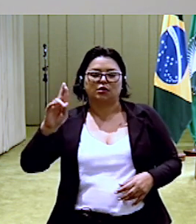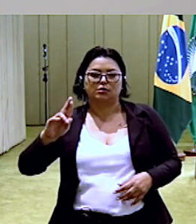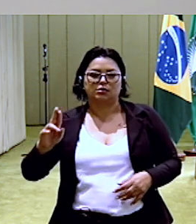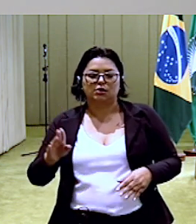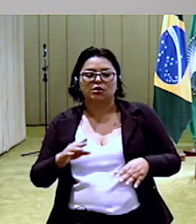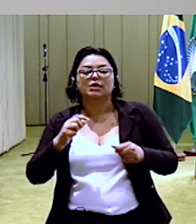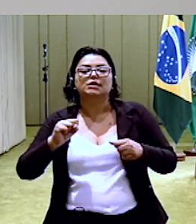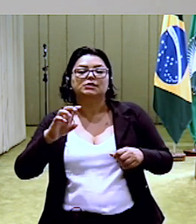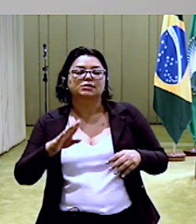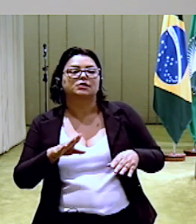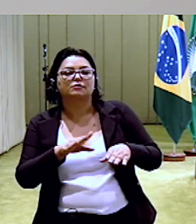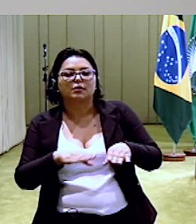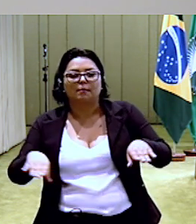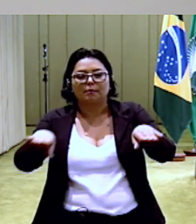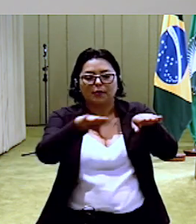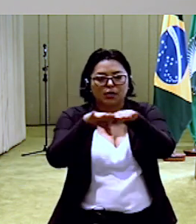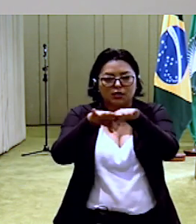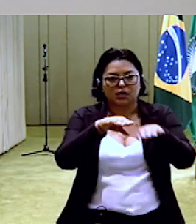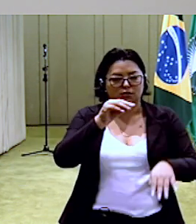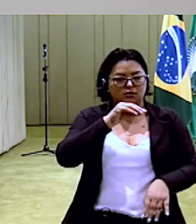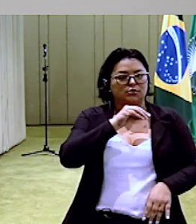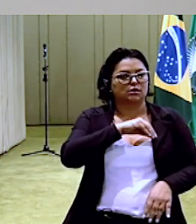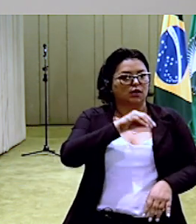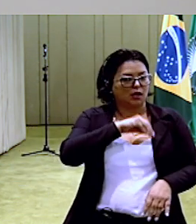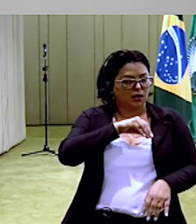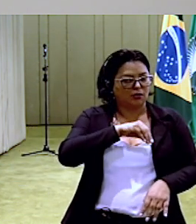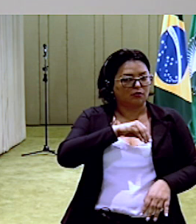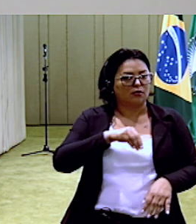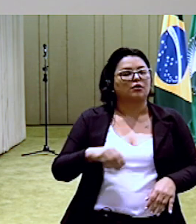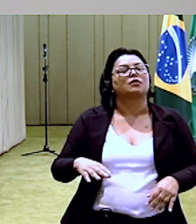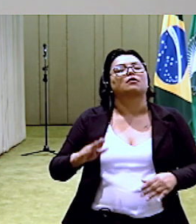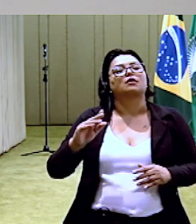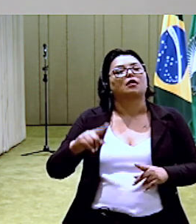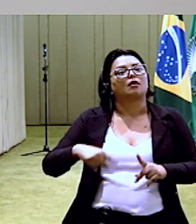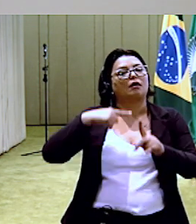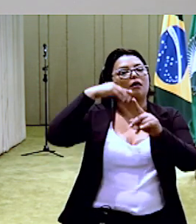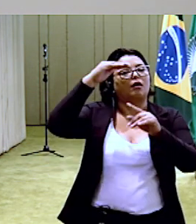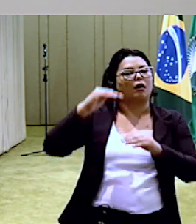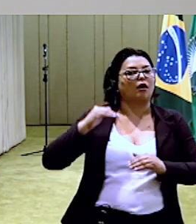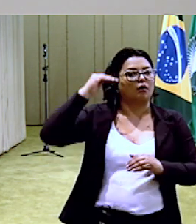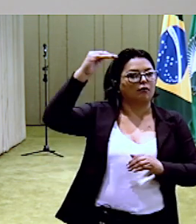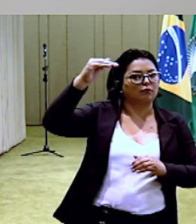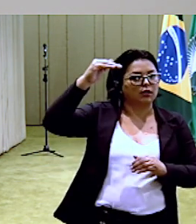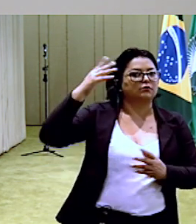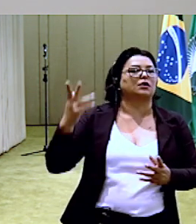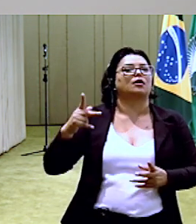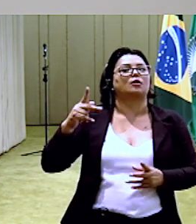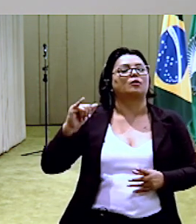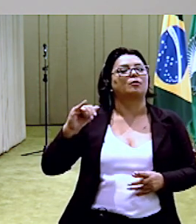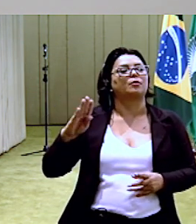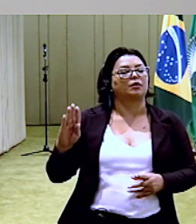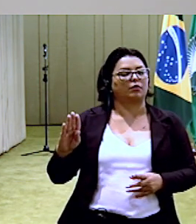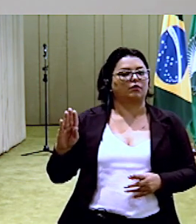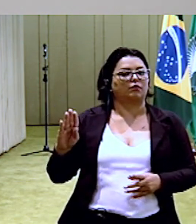gente consegue aumentar mais 1 trilhão nessa conta. Então, tem um aspecto econômico que é relevante também, que a gente